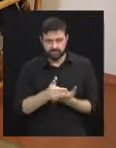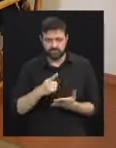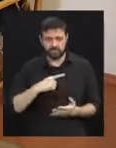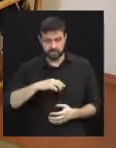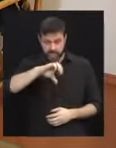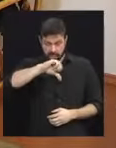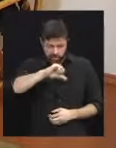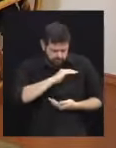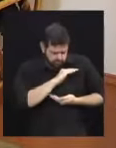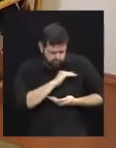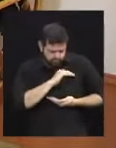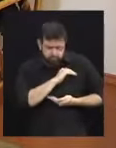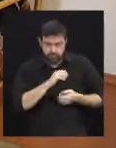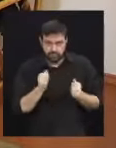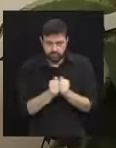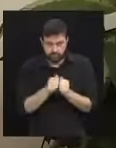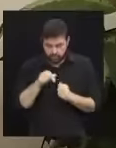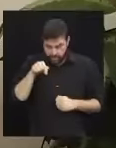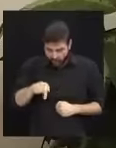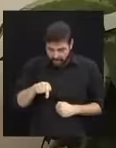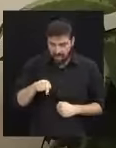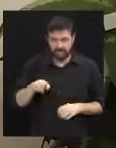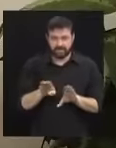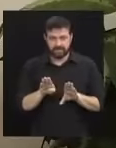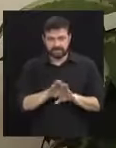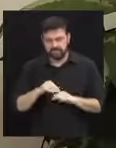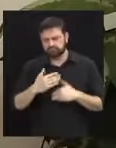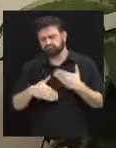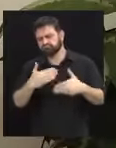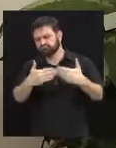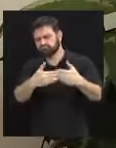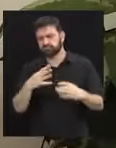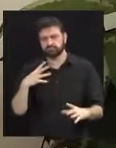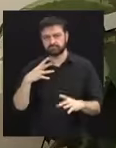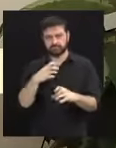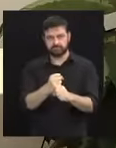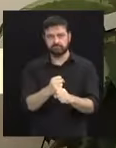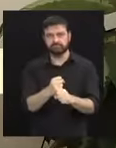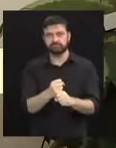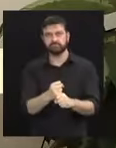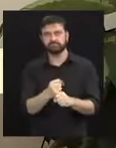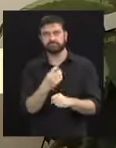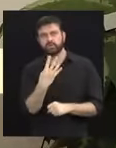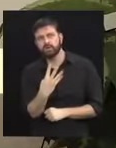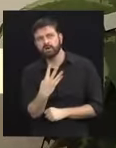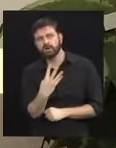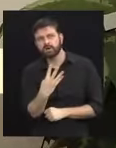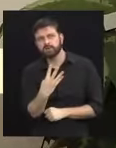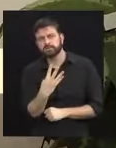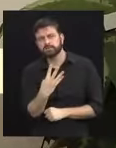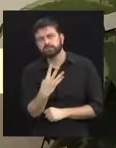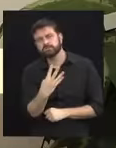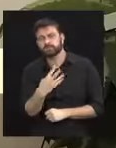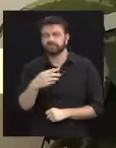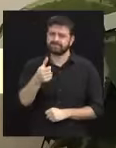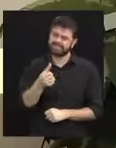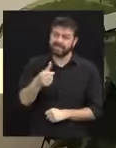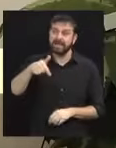9 bebês e ela. Aí foram indo, agora a gente tá com 4, 5, 6,